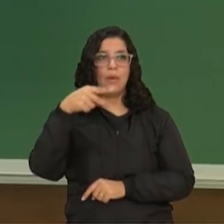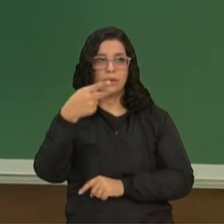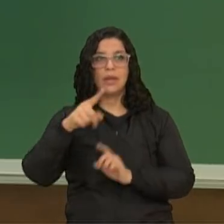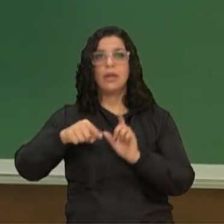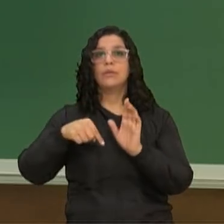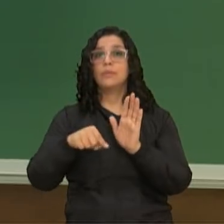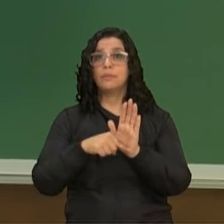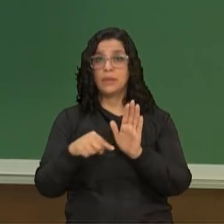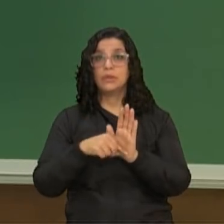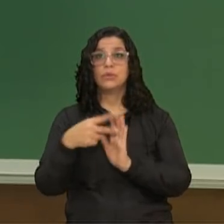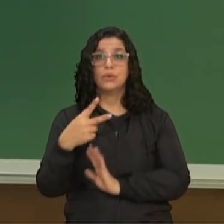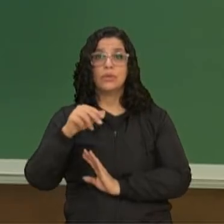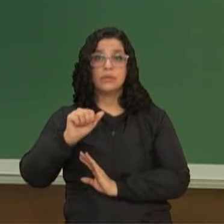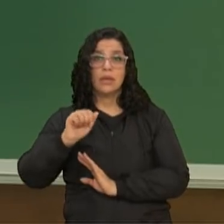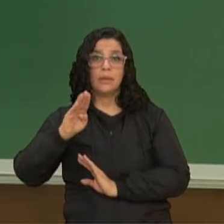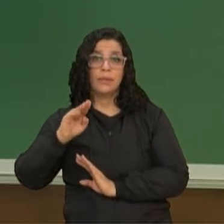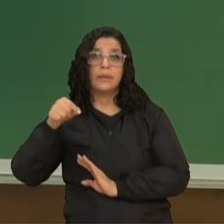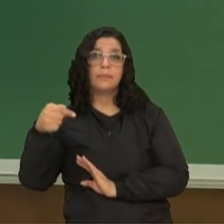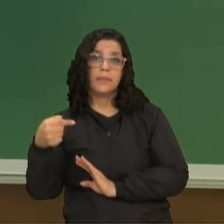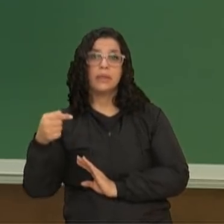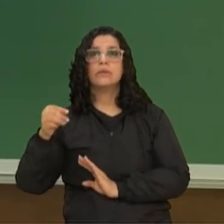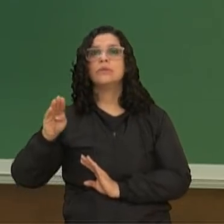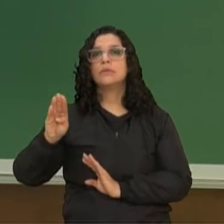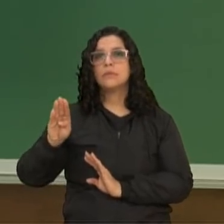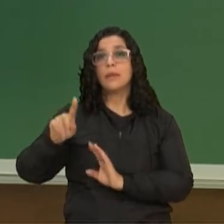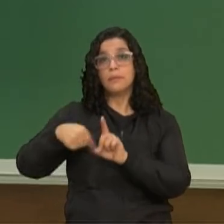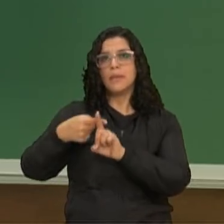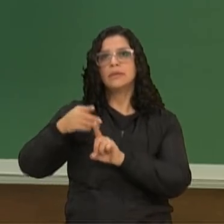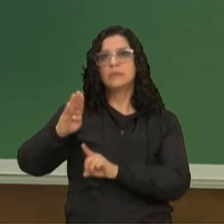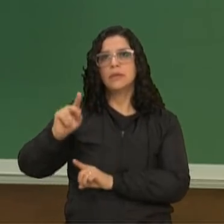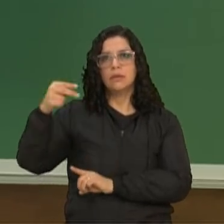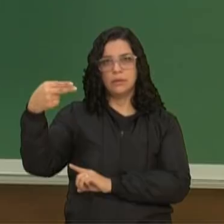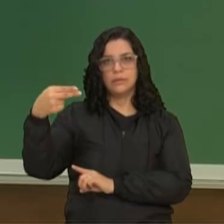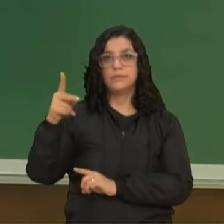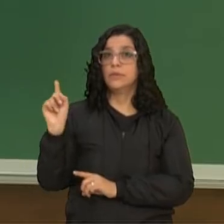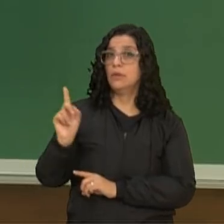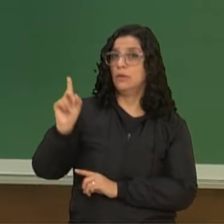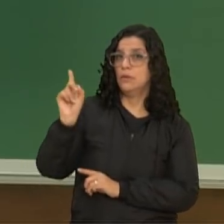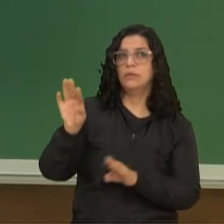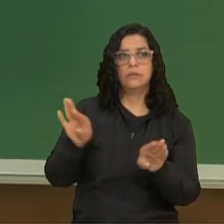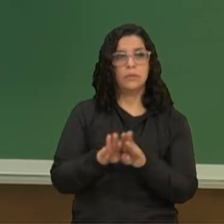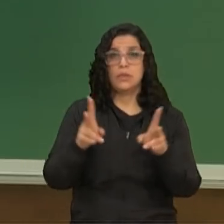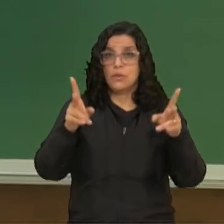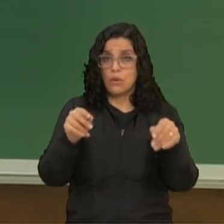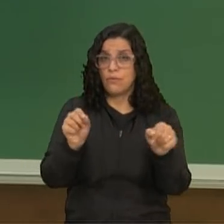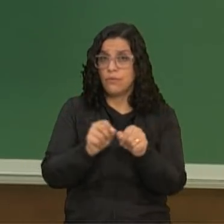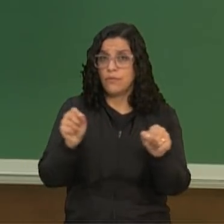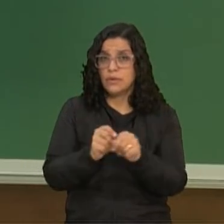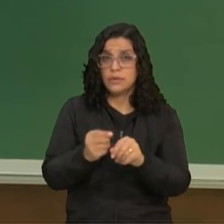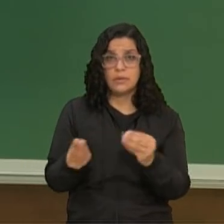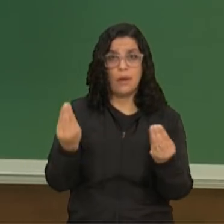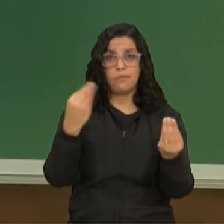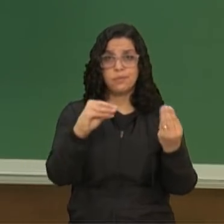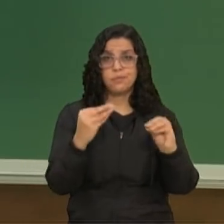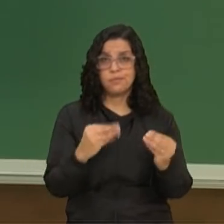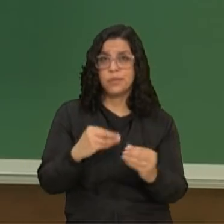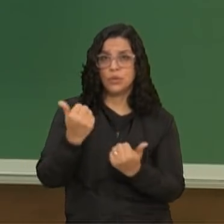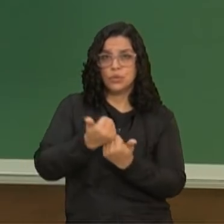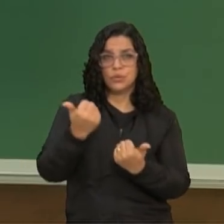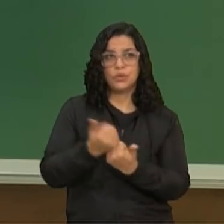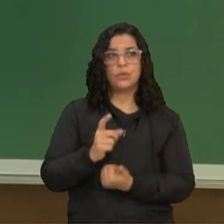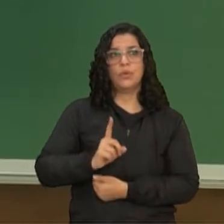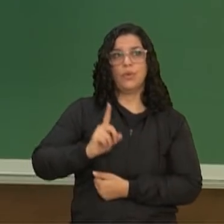2 vezes o primeiro pelo segundo, mais o quadrado do segundo. Então, voltando lá ao nosso exemplo, vamos aplicar o produto notável.